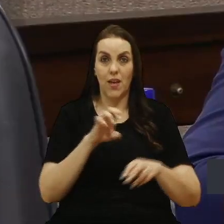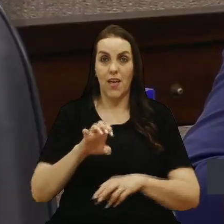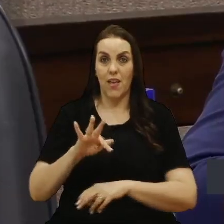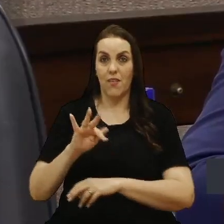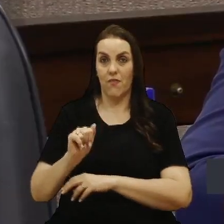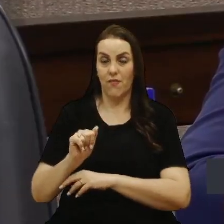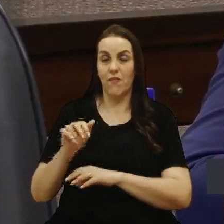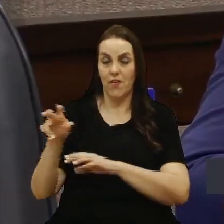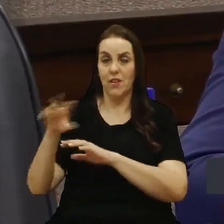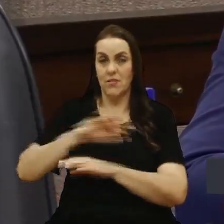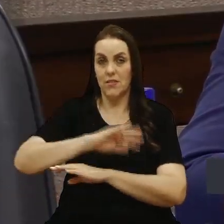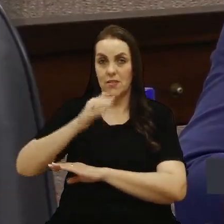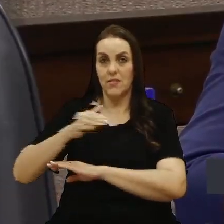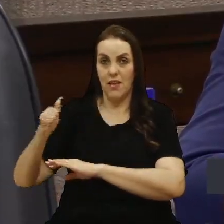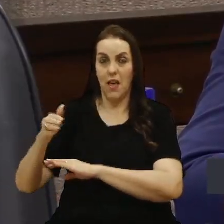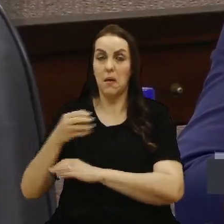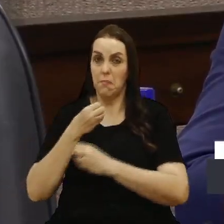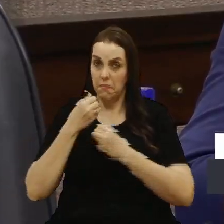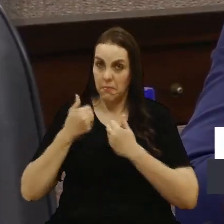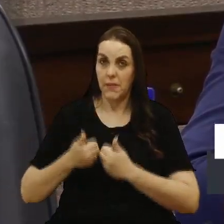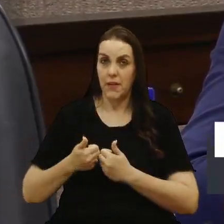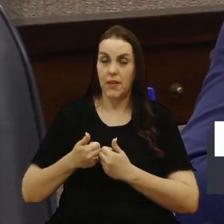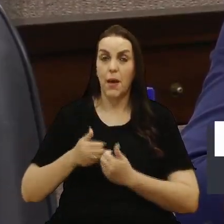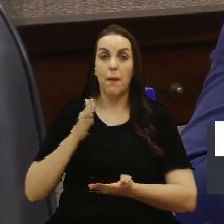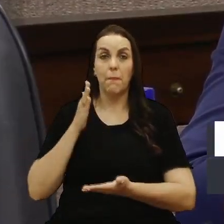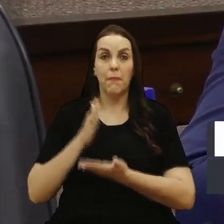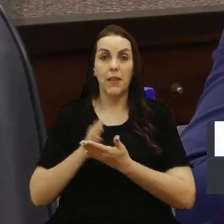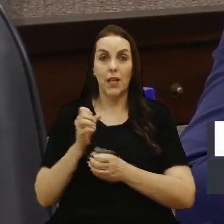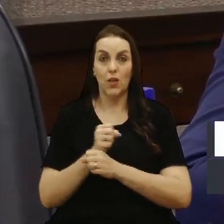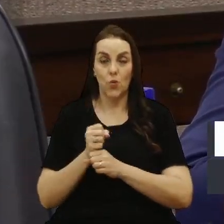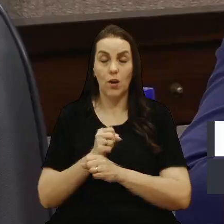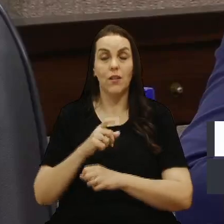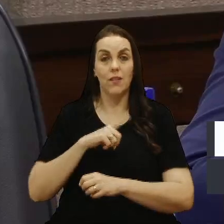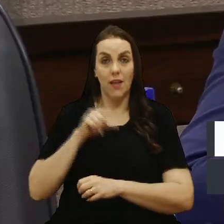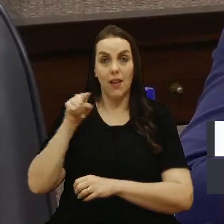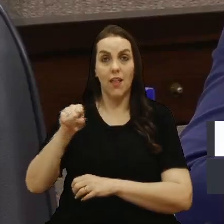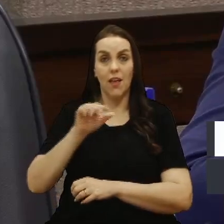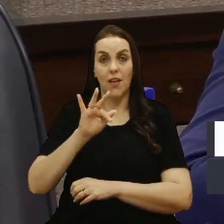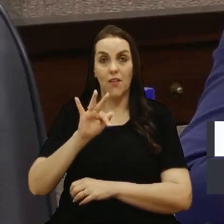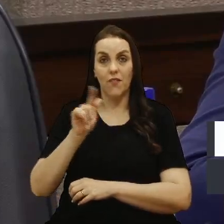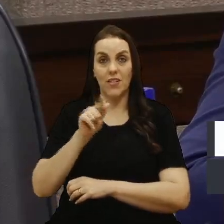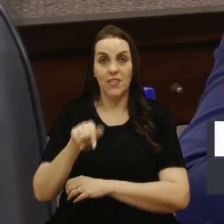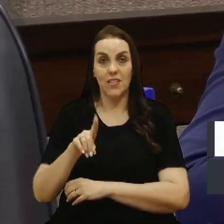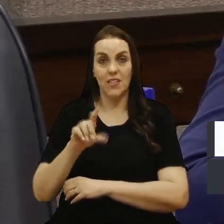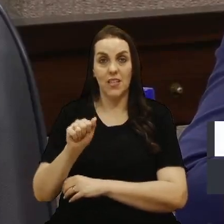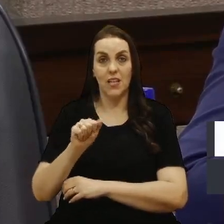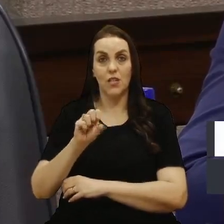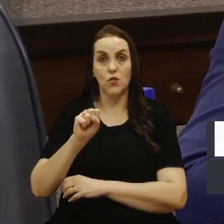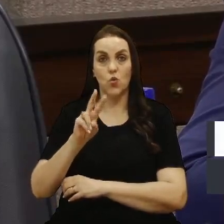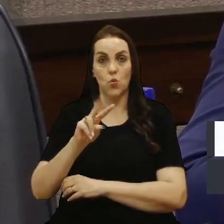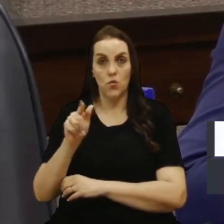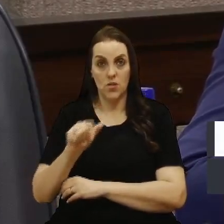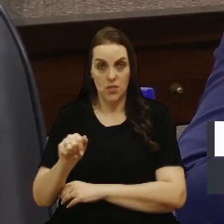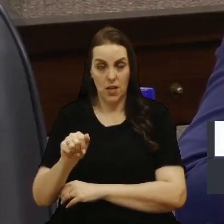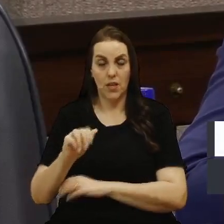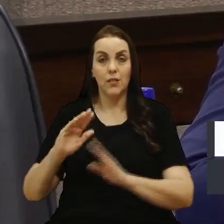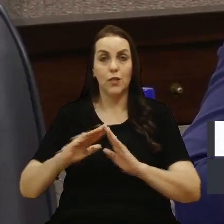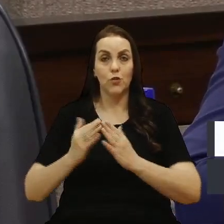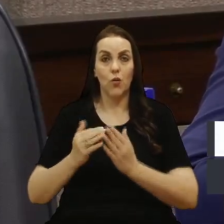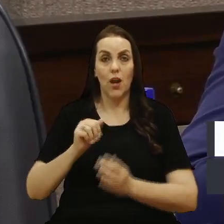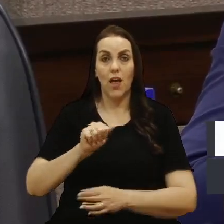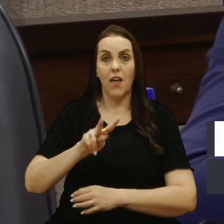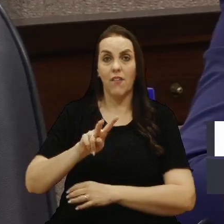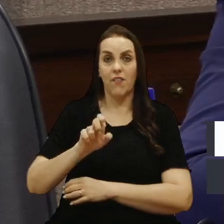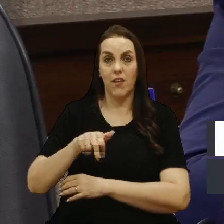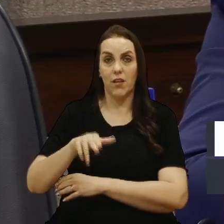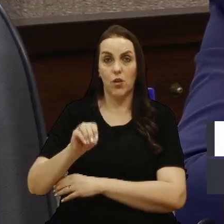agora na metade do ano nós vamos ter em Fazenda Souza, né? Uma escola técnica agrícola ali na escola Avelino Boff. Vai